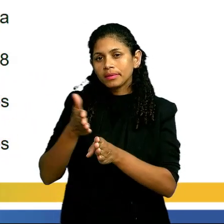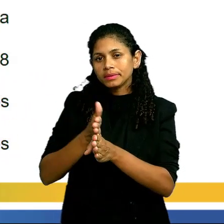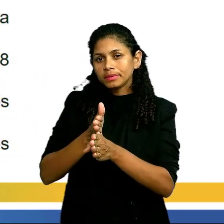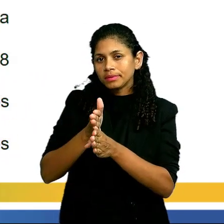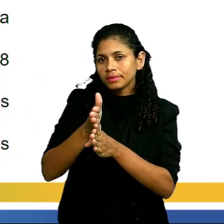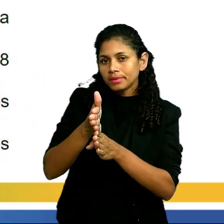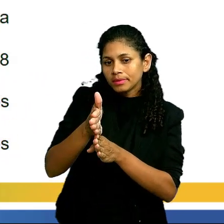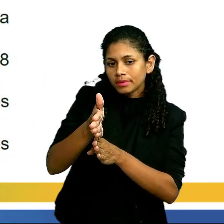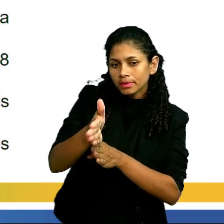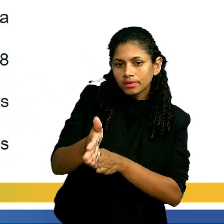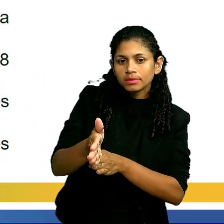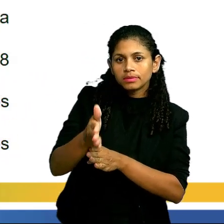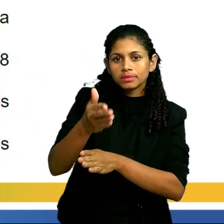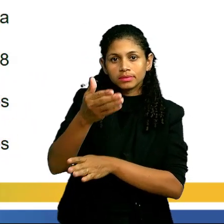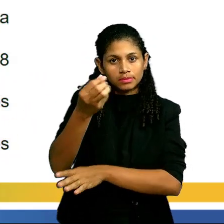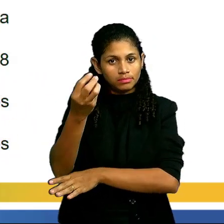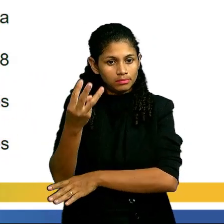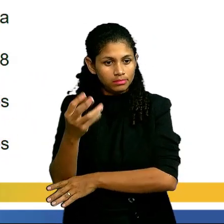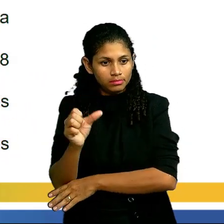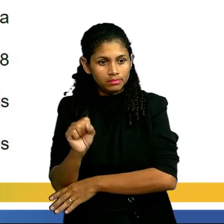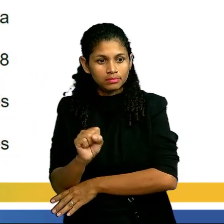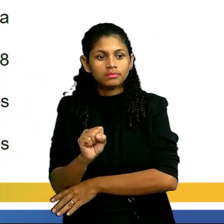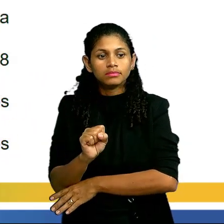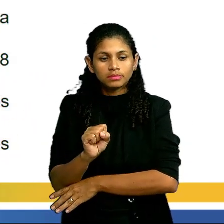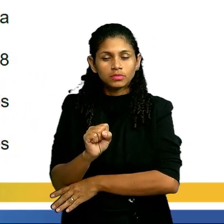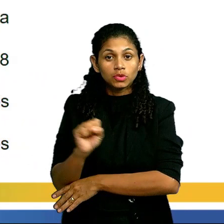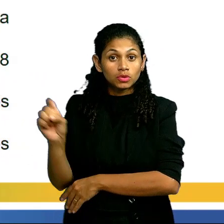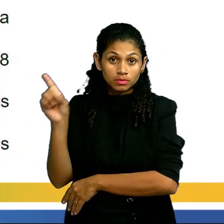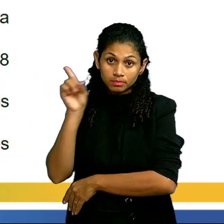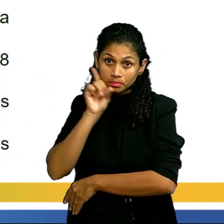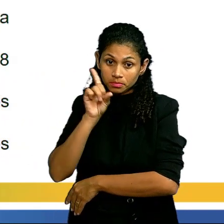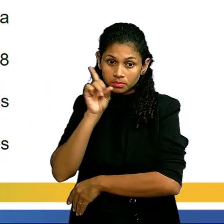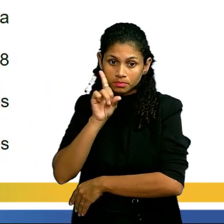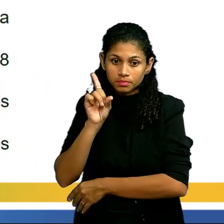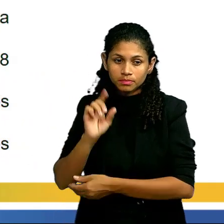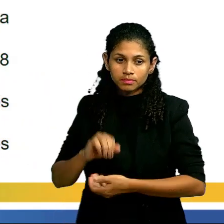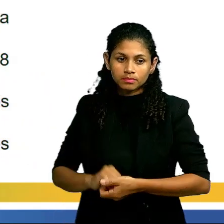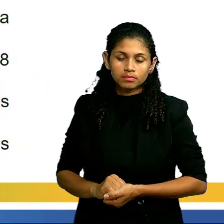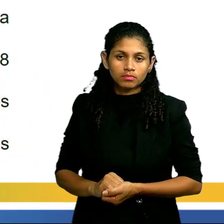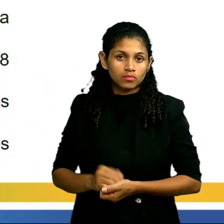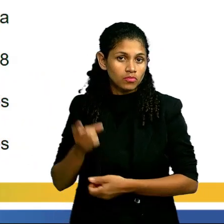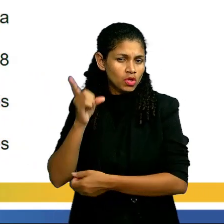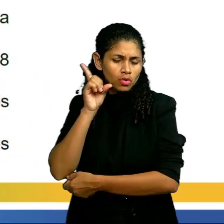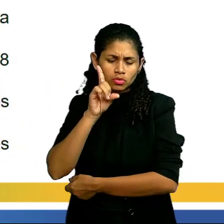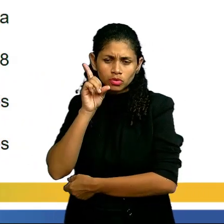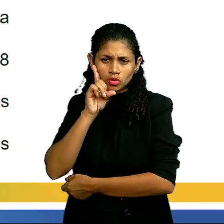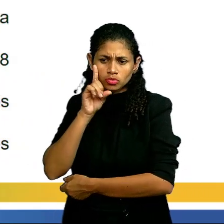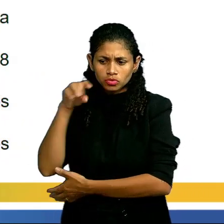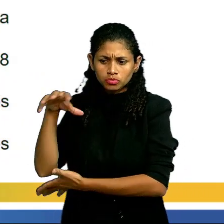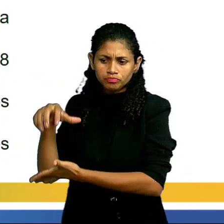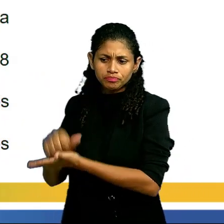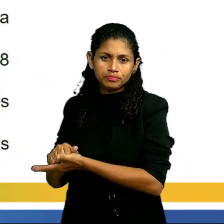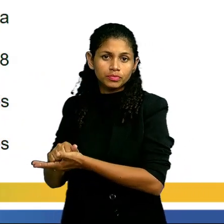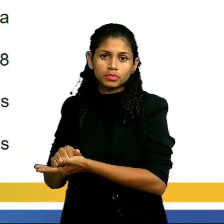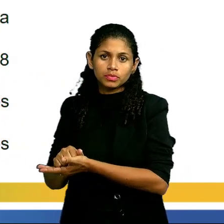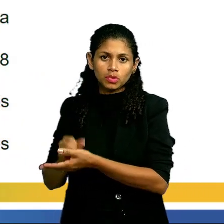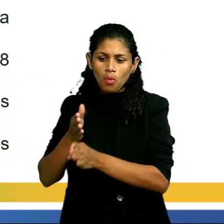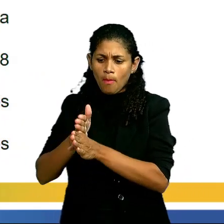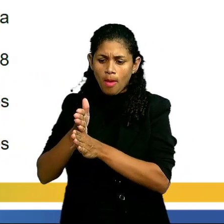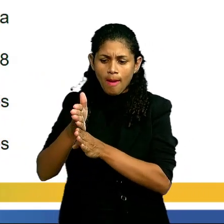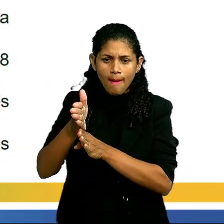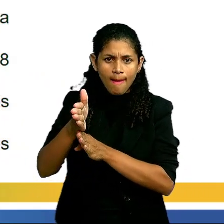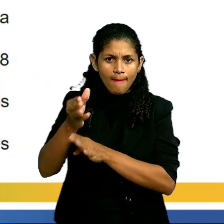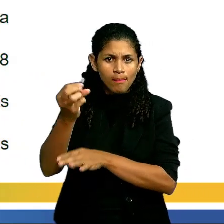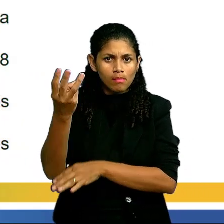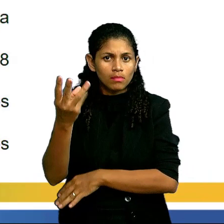isso, ter sede em Nova York, não foram os Estados Unidos que determinaram a criação do paralelo 38, né? Foi o